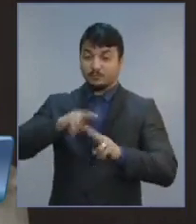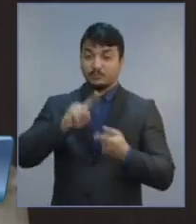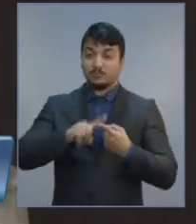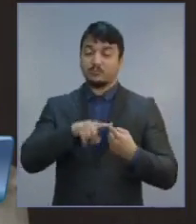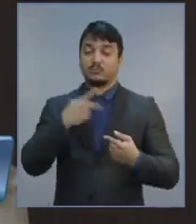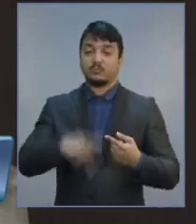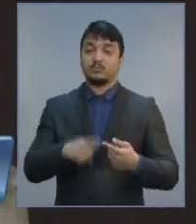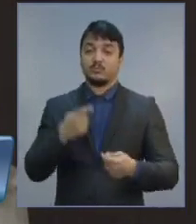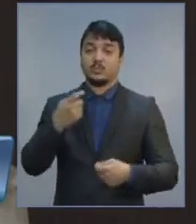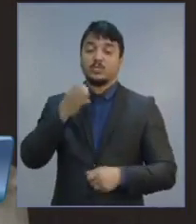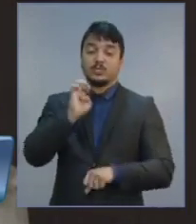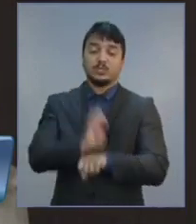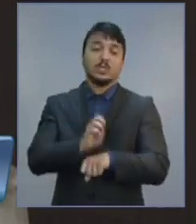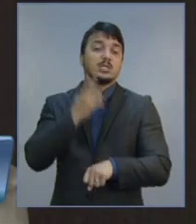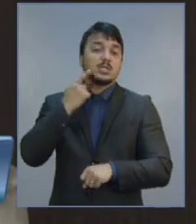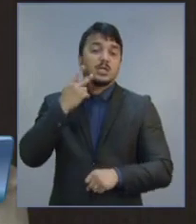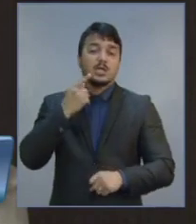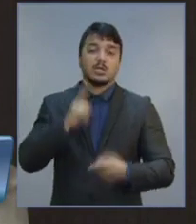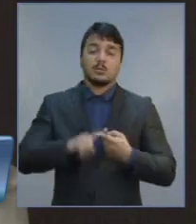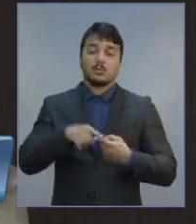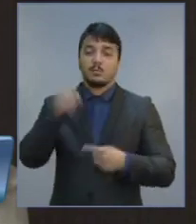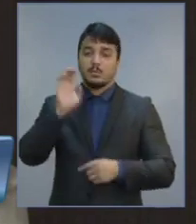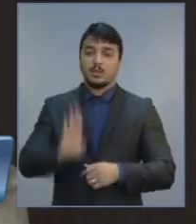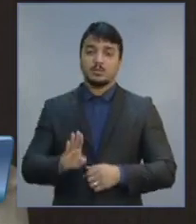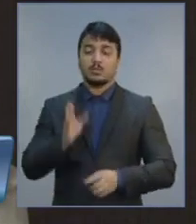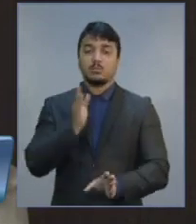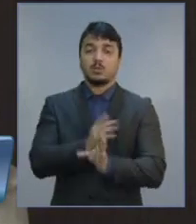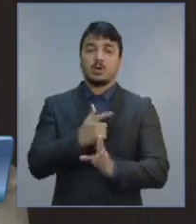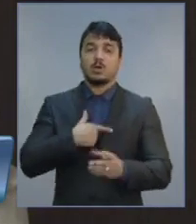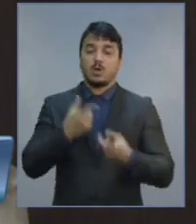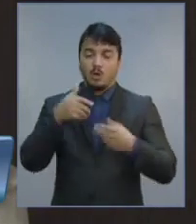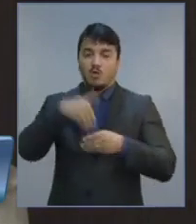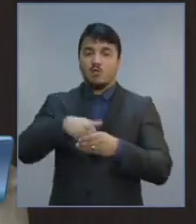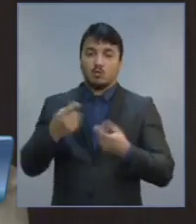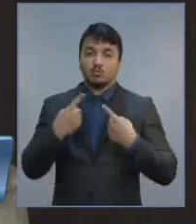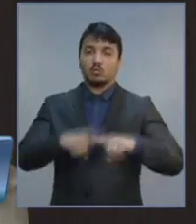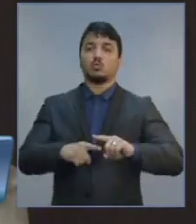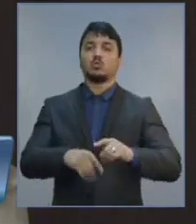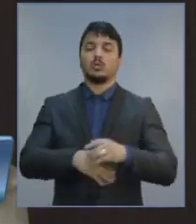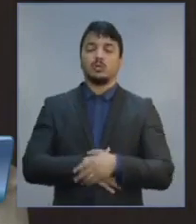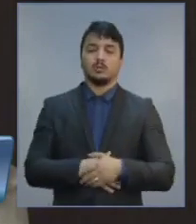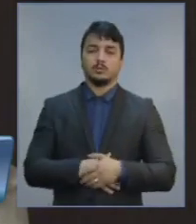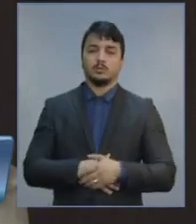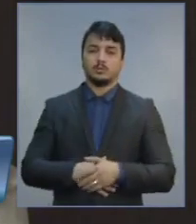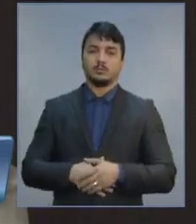penitenciária, o Estado do Ceará e o Brasil, pelo que eu voto contra essa matéria.